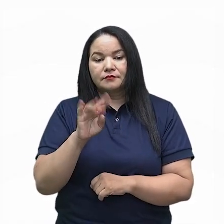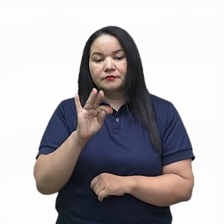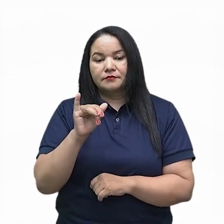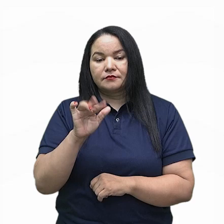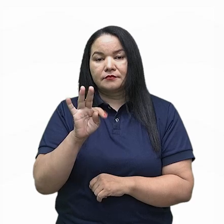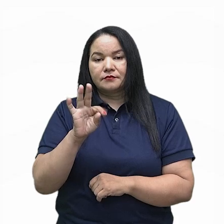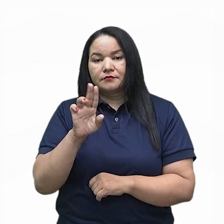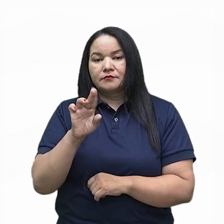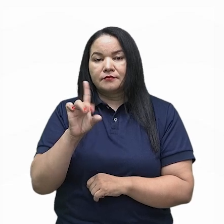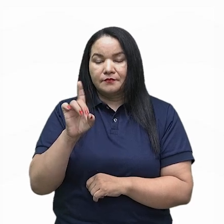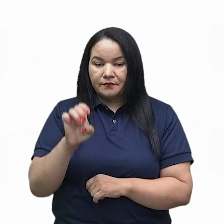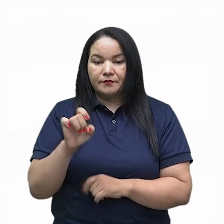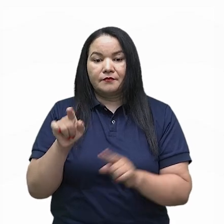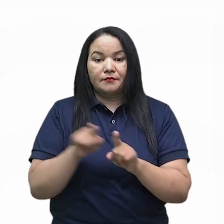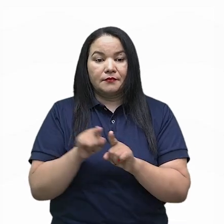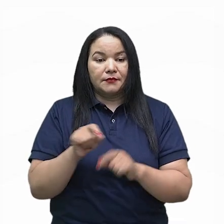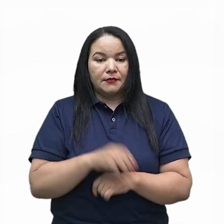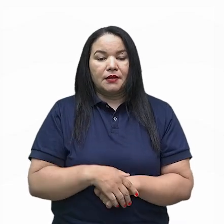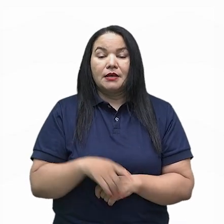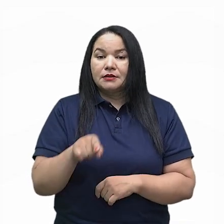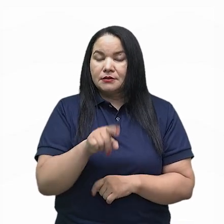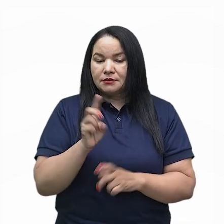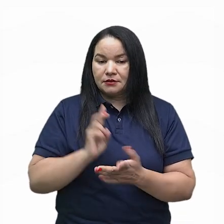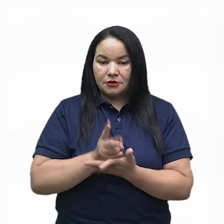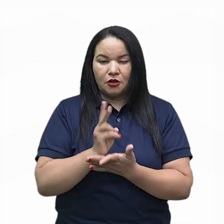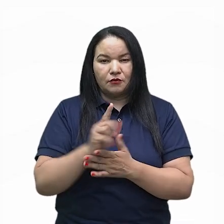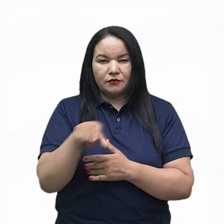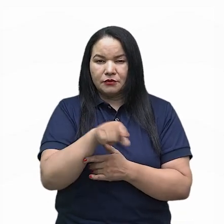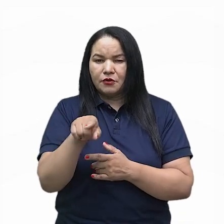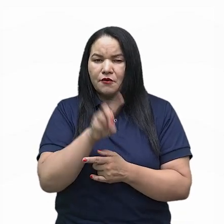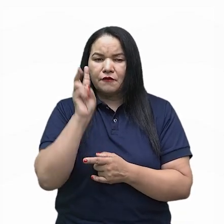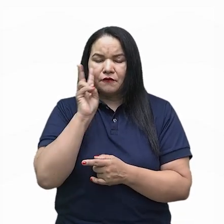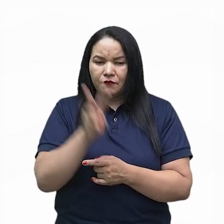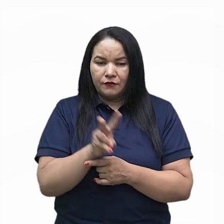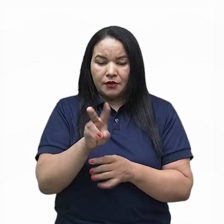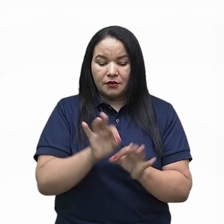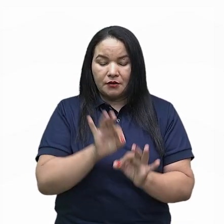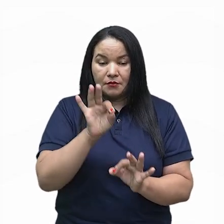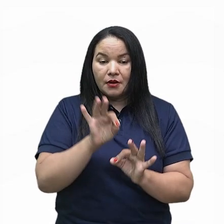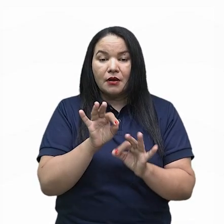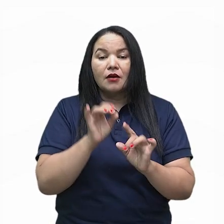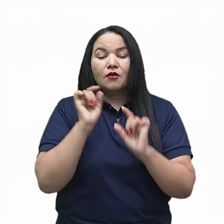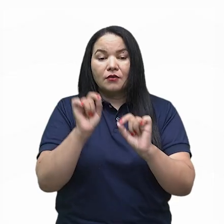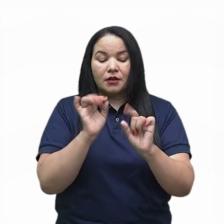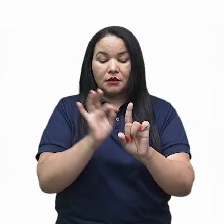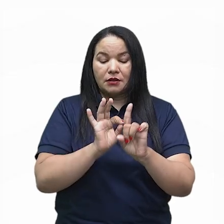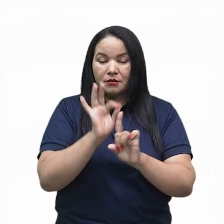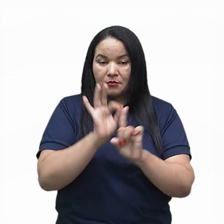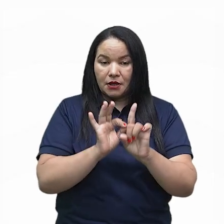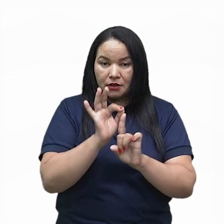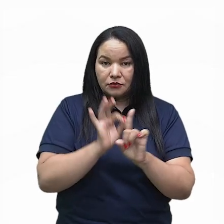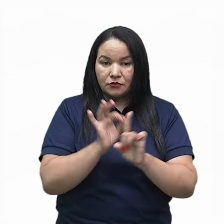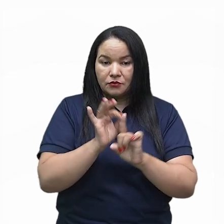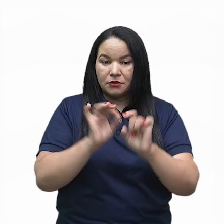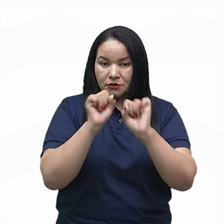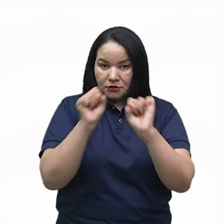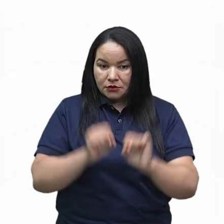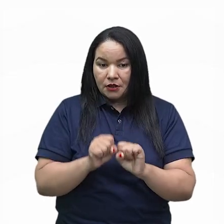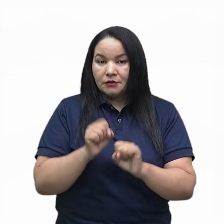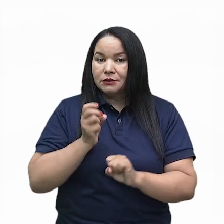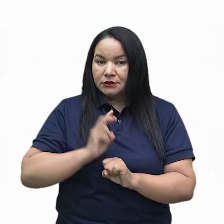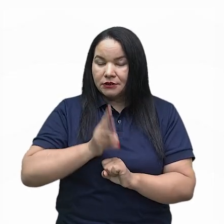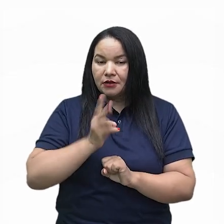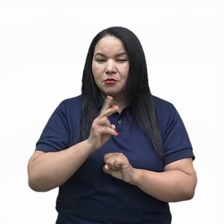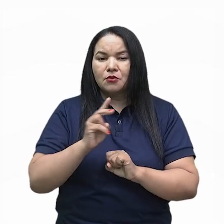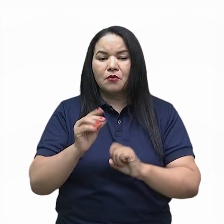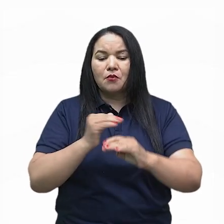por isso que sempre que né, se observa a temperatura de um sistema, sempre se coloca assim, ao nível